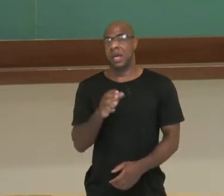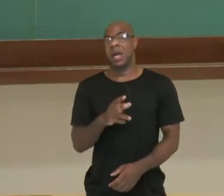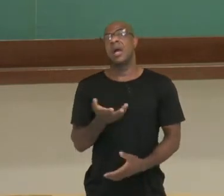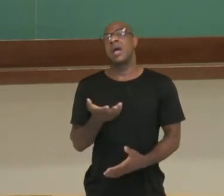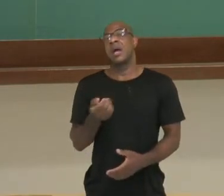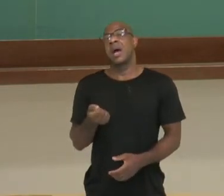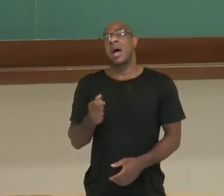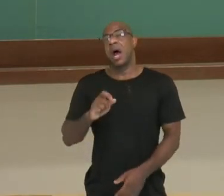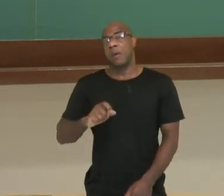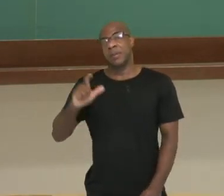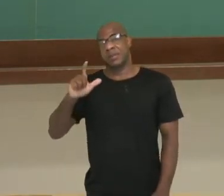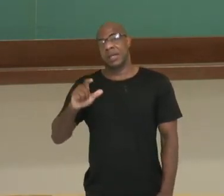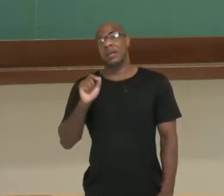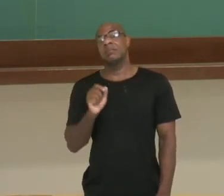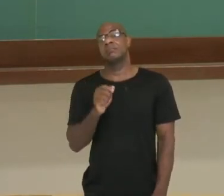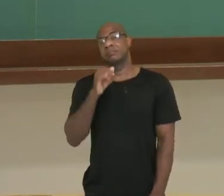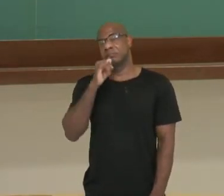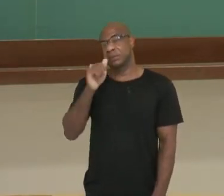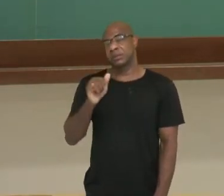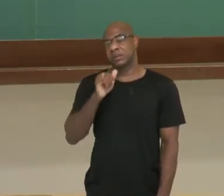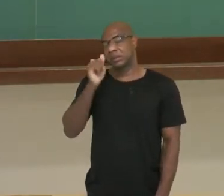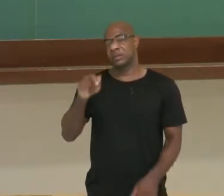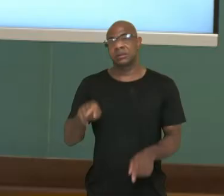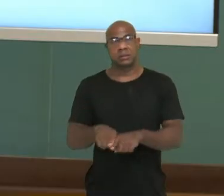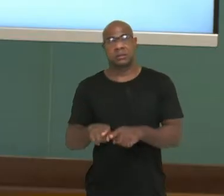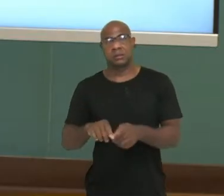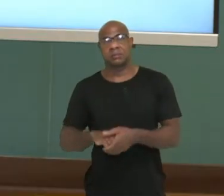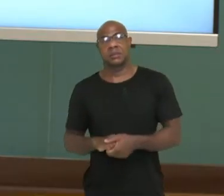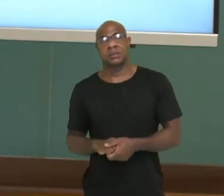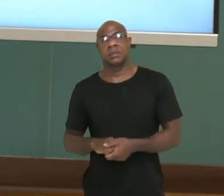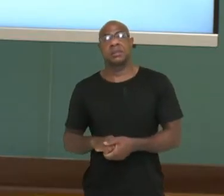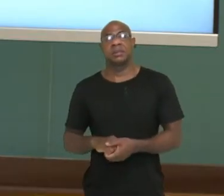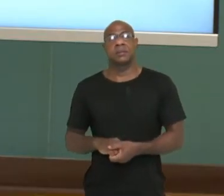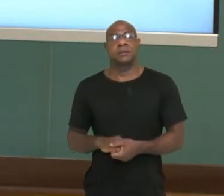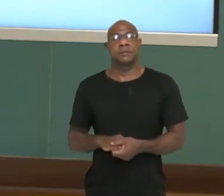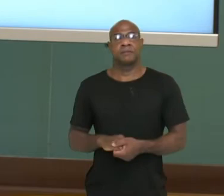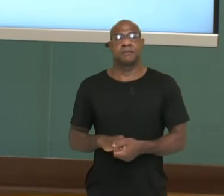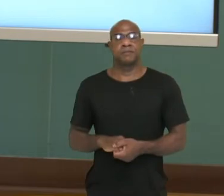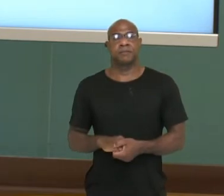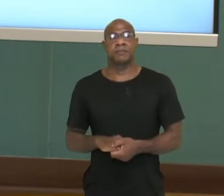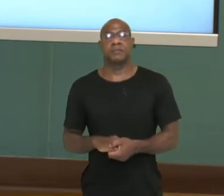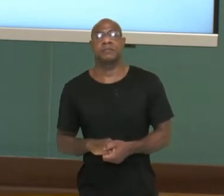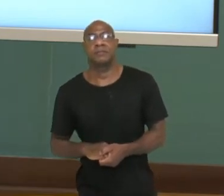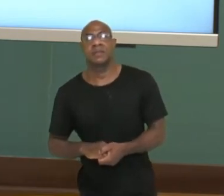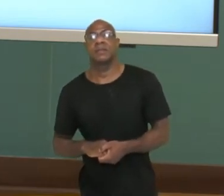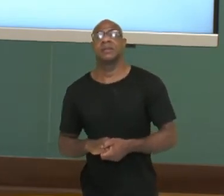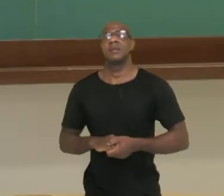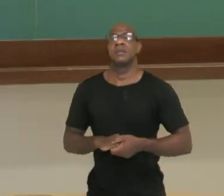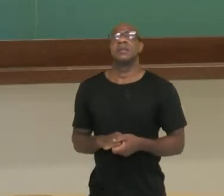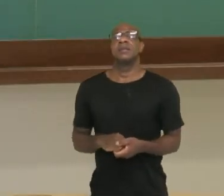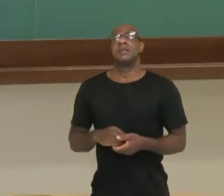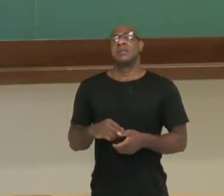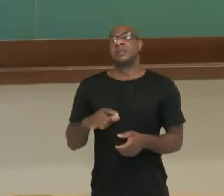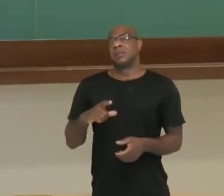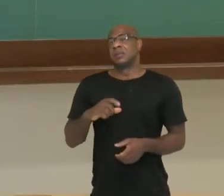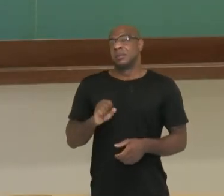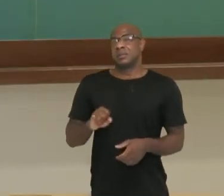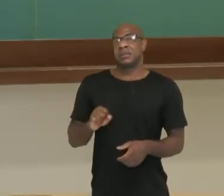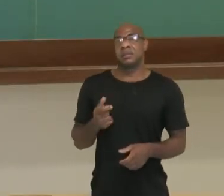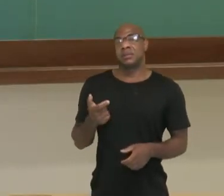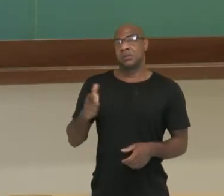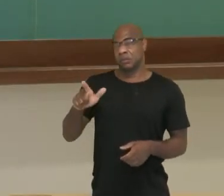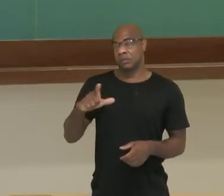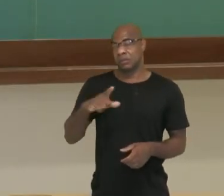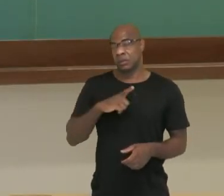uso série quando eu quero aumentar a potência com a tensão. Lembre-se que potência é